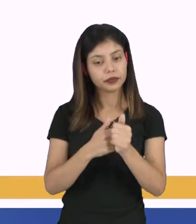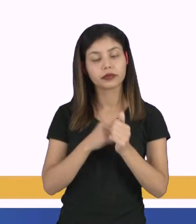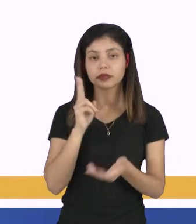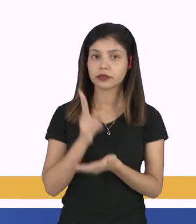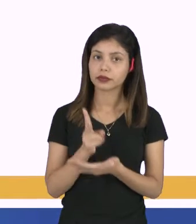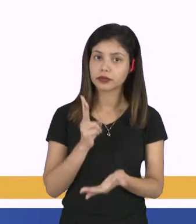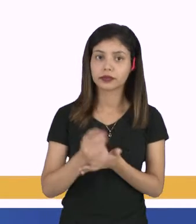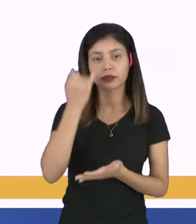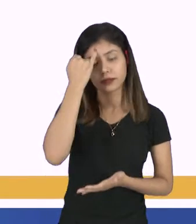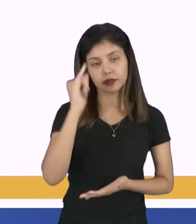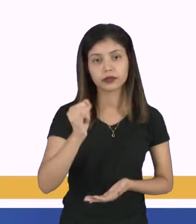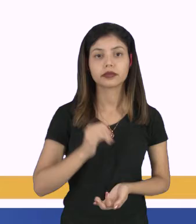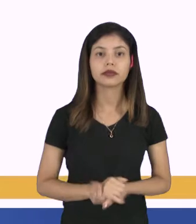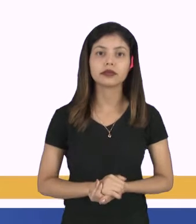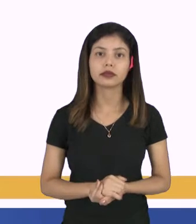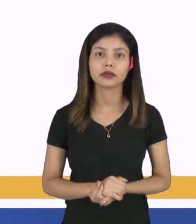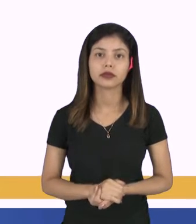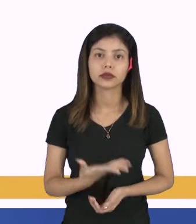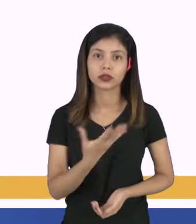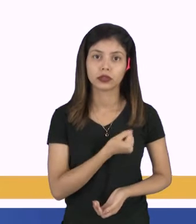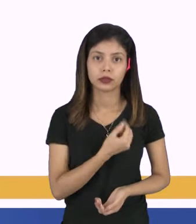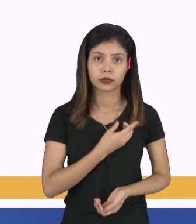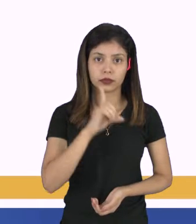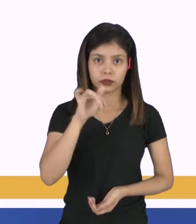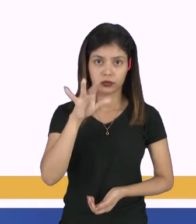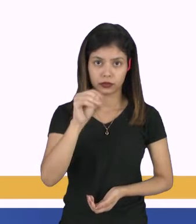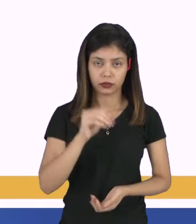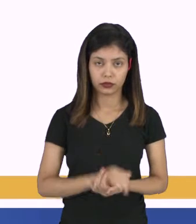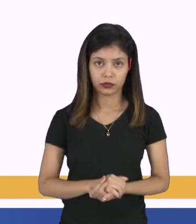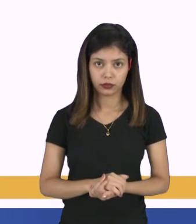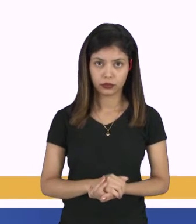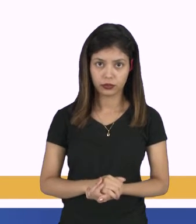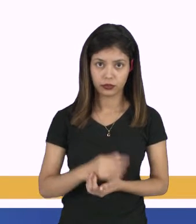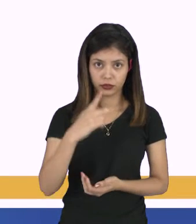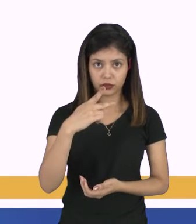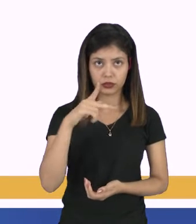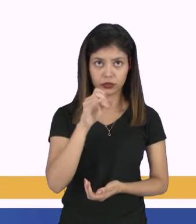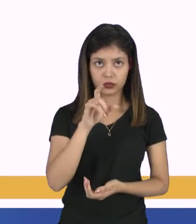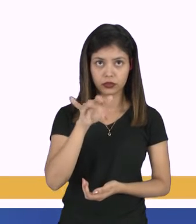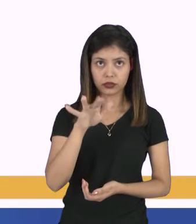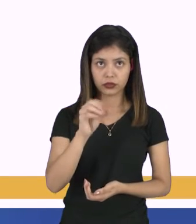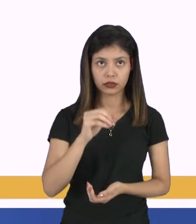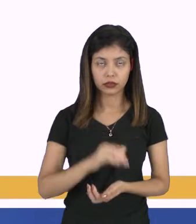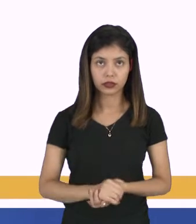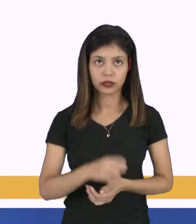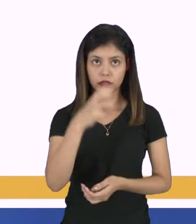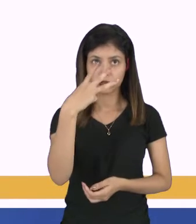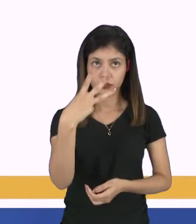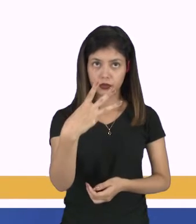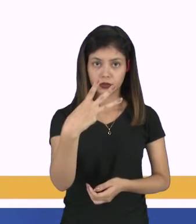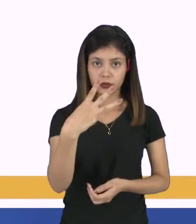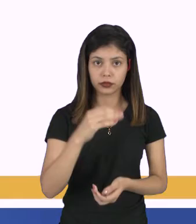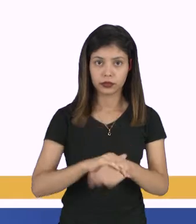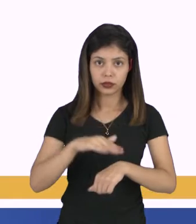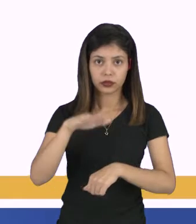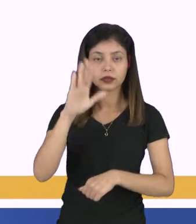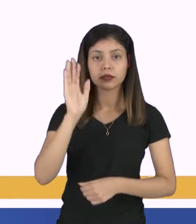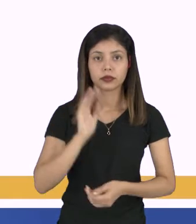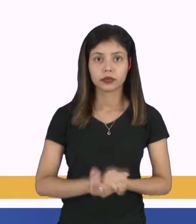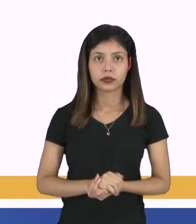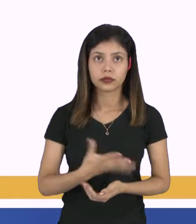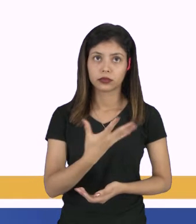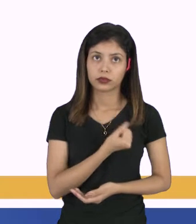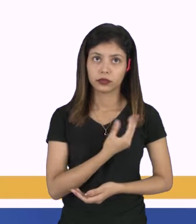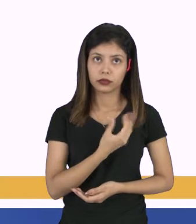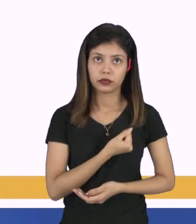a mesma ideia. Ou seja, o número de lados, né, do polígono vai ser 3 unidades a mais